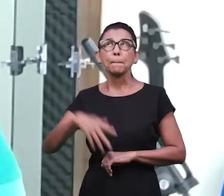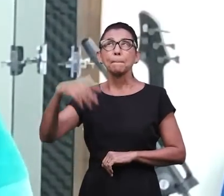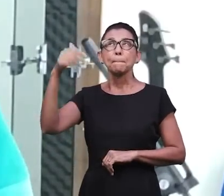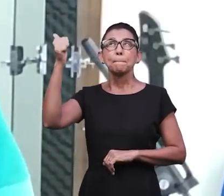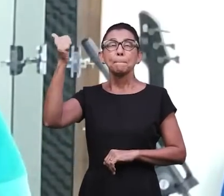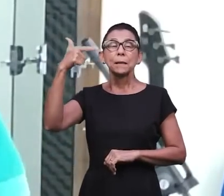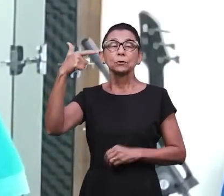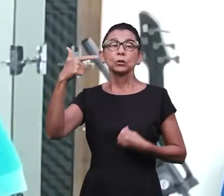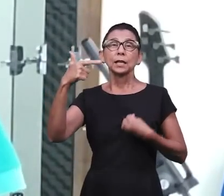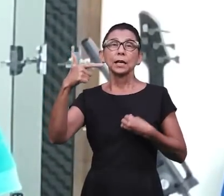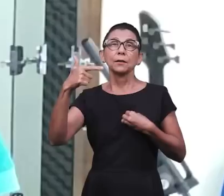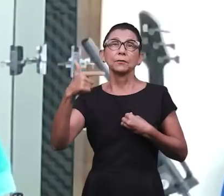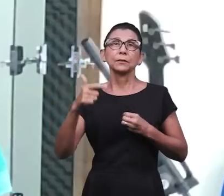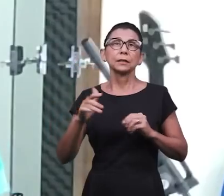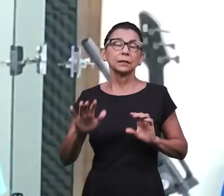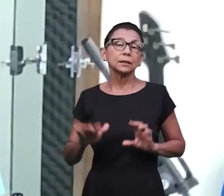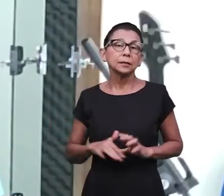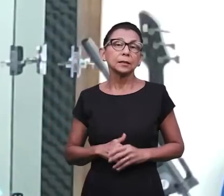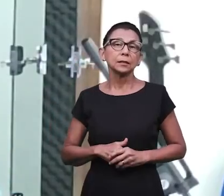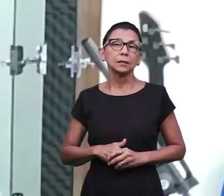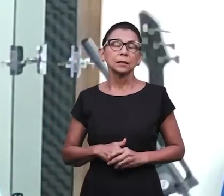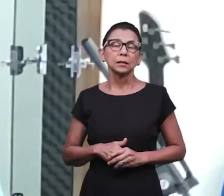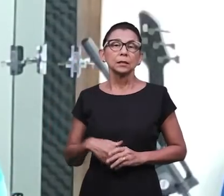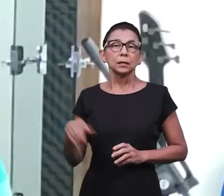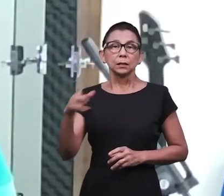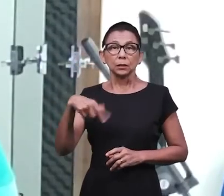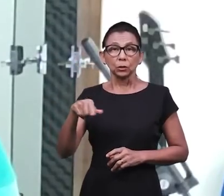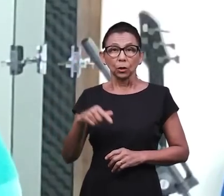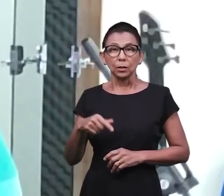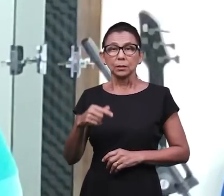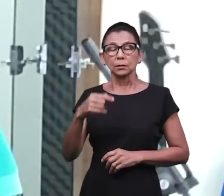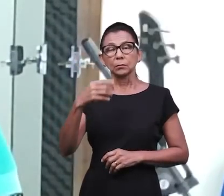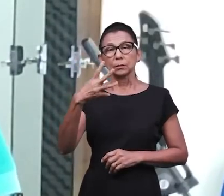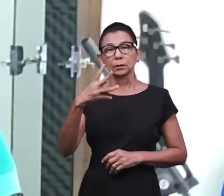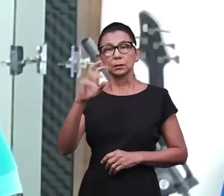porque nós já vivemos há 48 anos nesta igreja